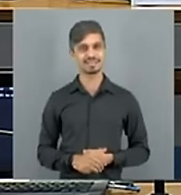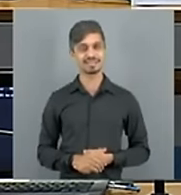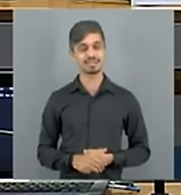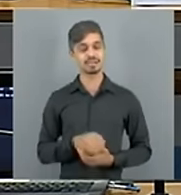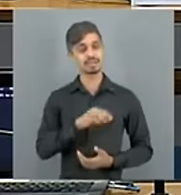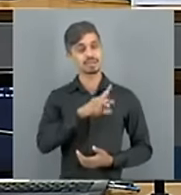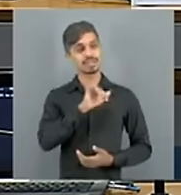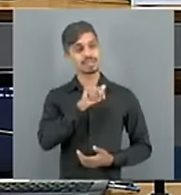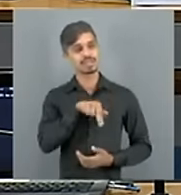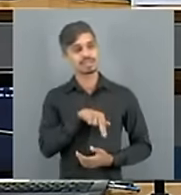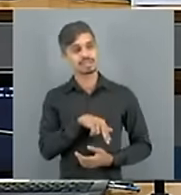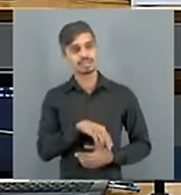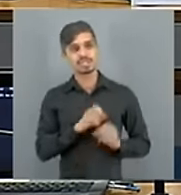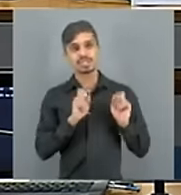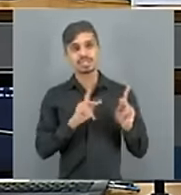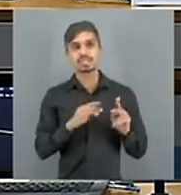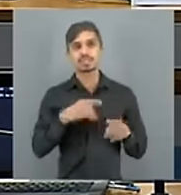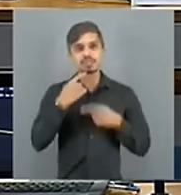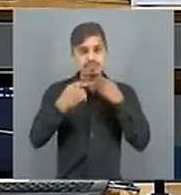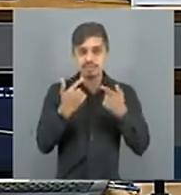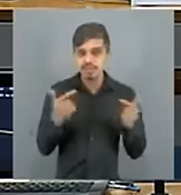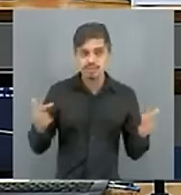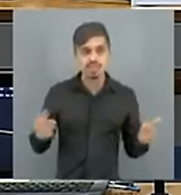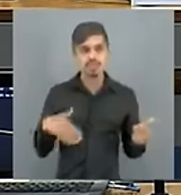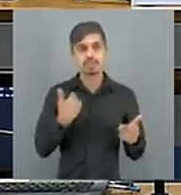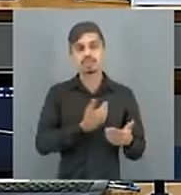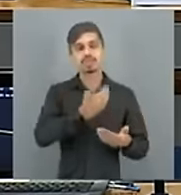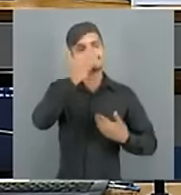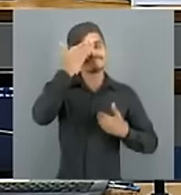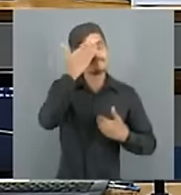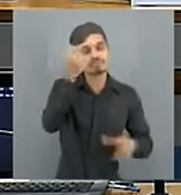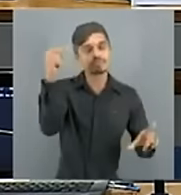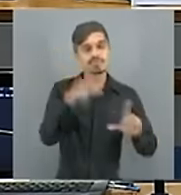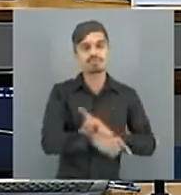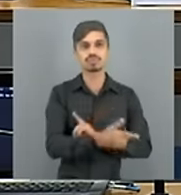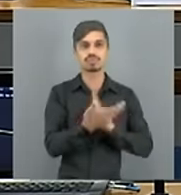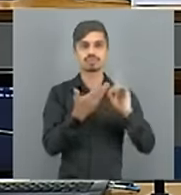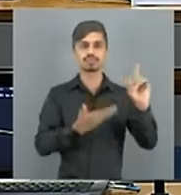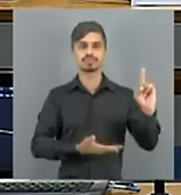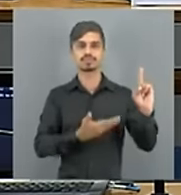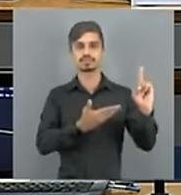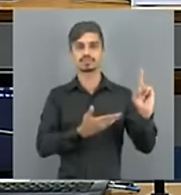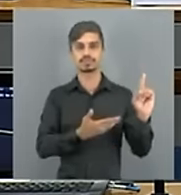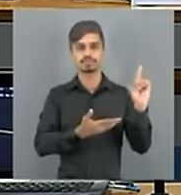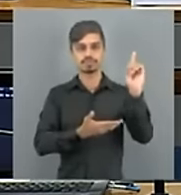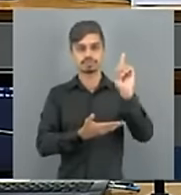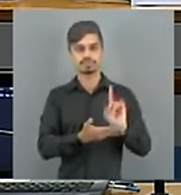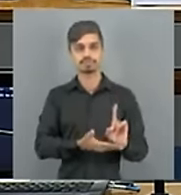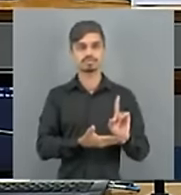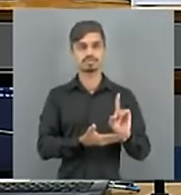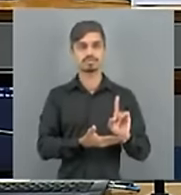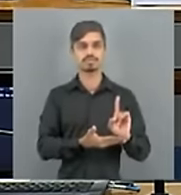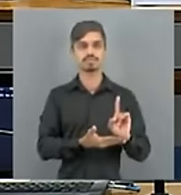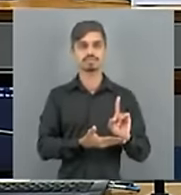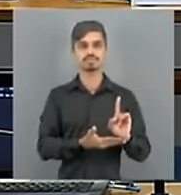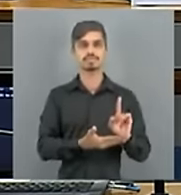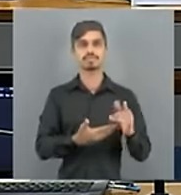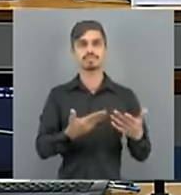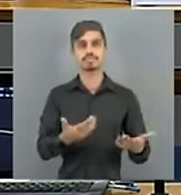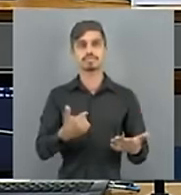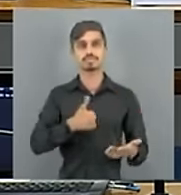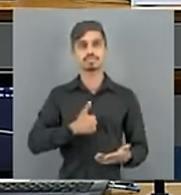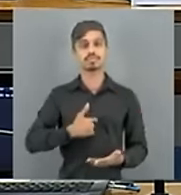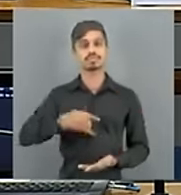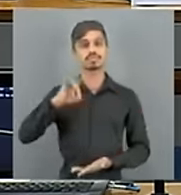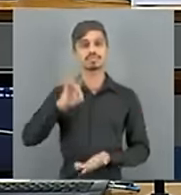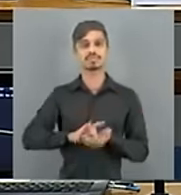William, bom, não há nenhuma dúvida do nosso agradecimento à presença sua inicialmente. E eu,